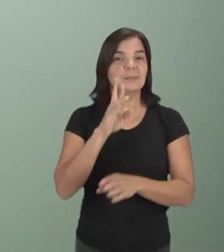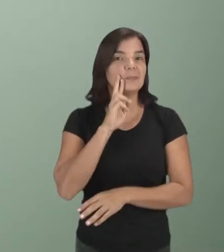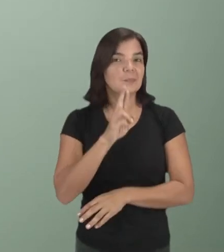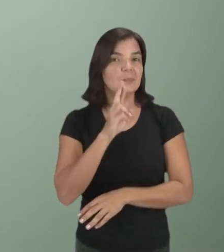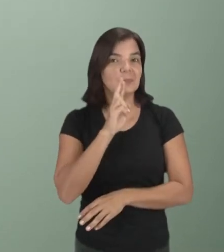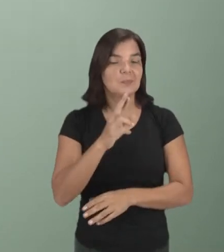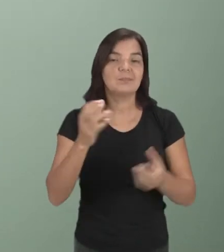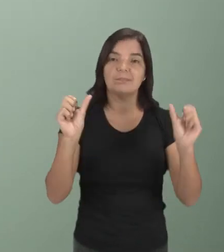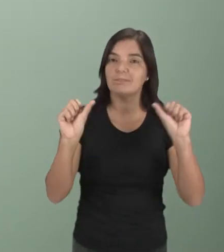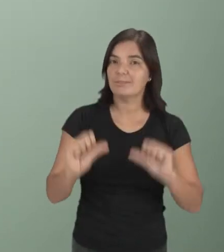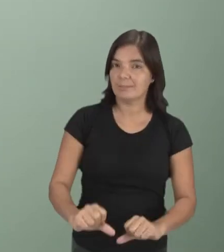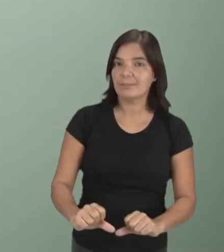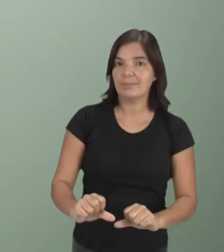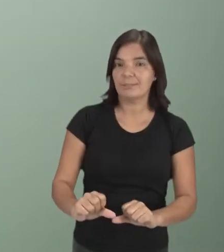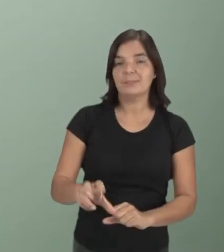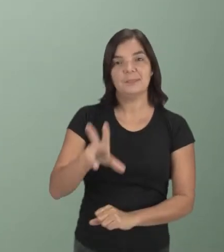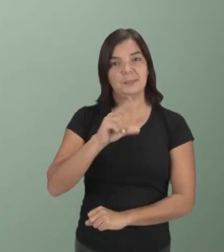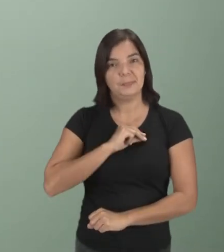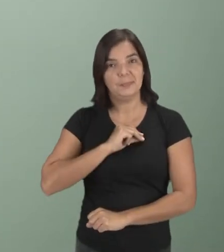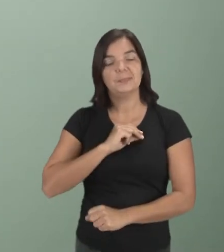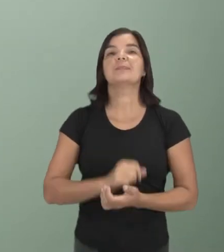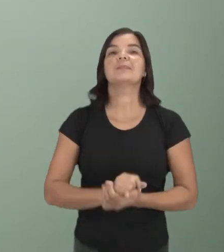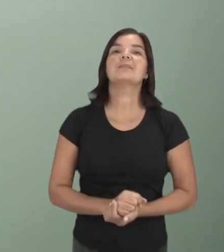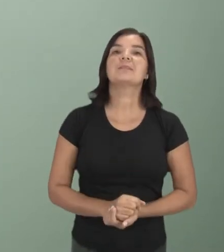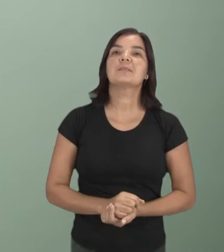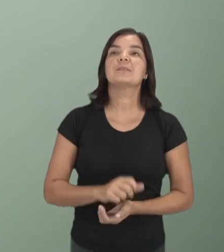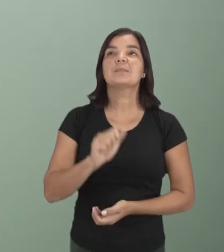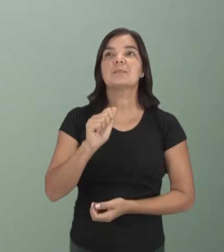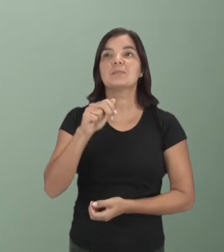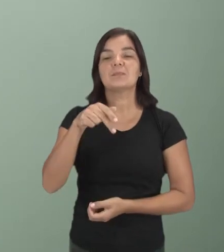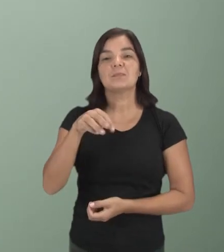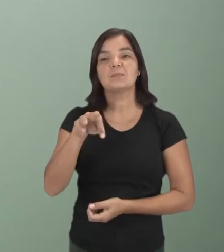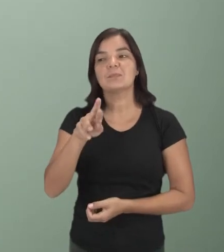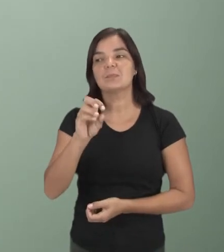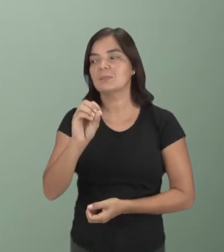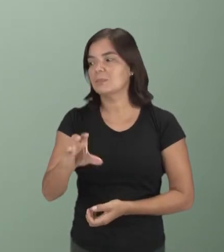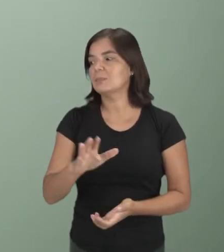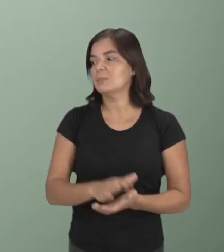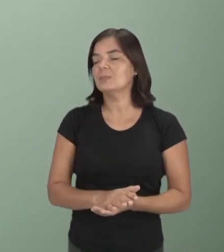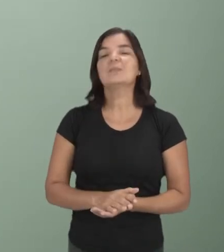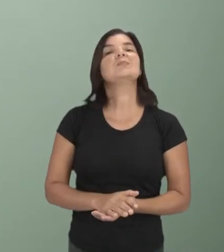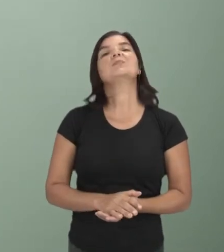em decadência, que era Portugal. Então, Antero de Quental foi